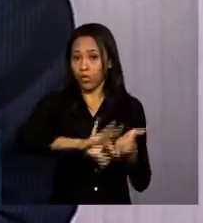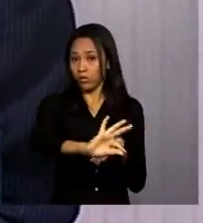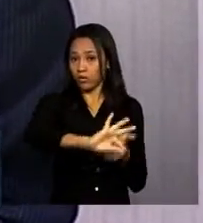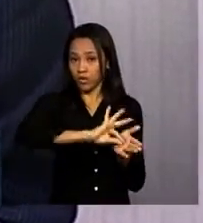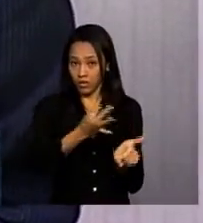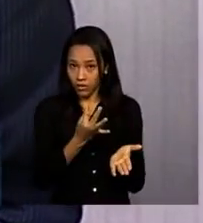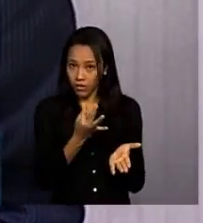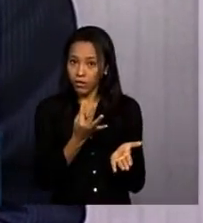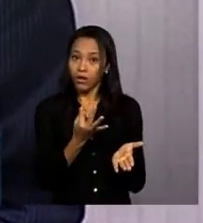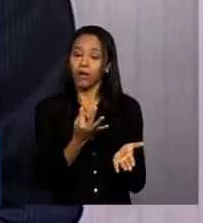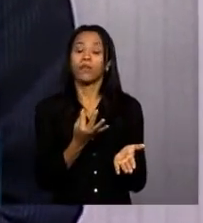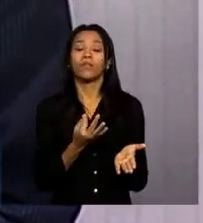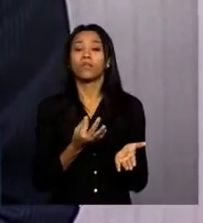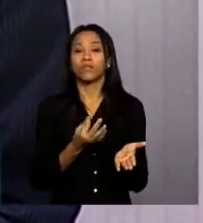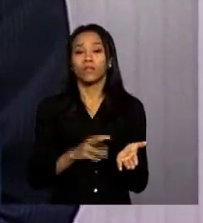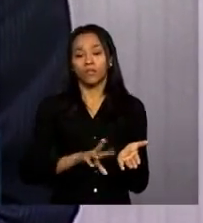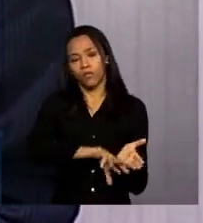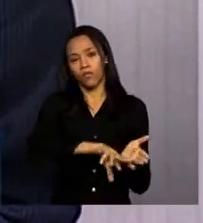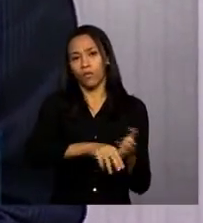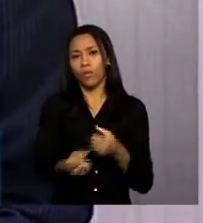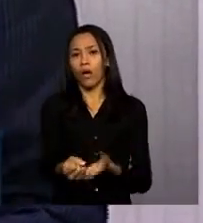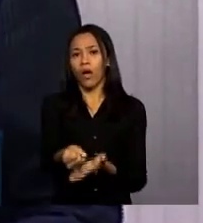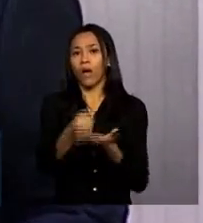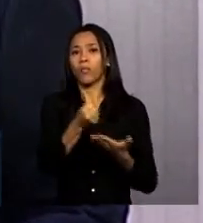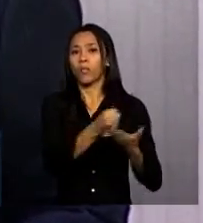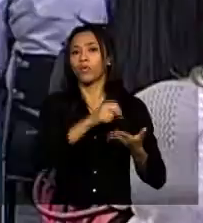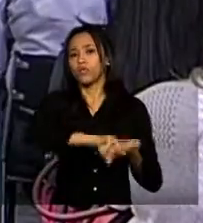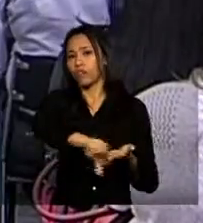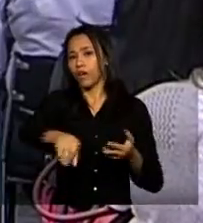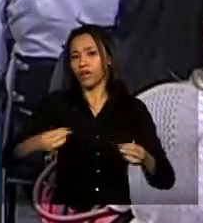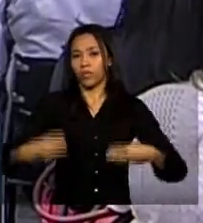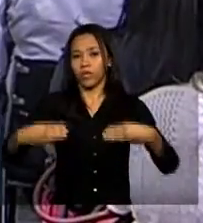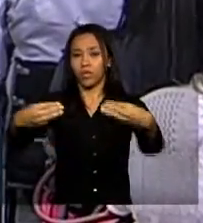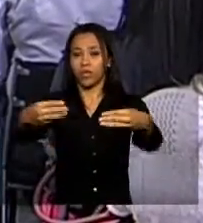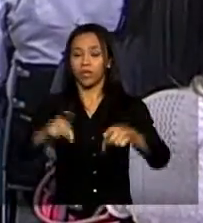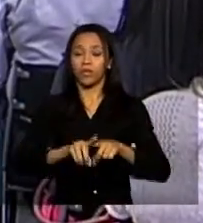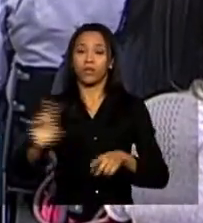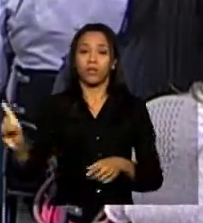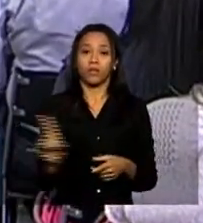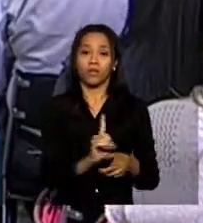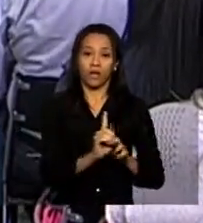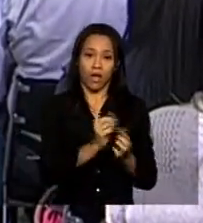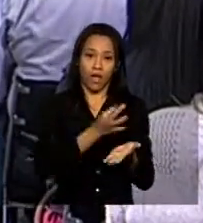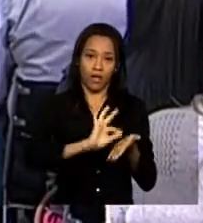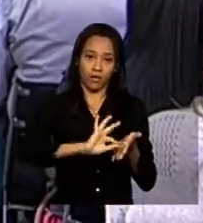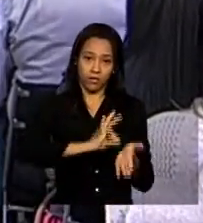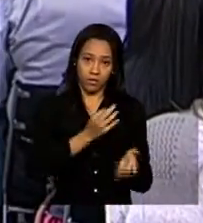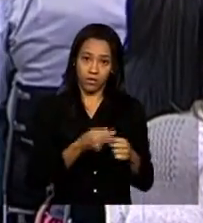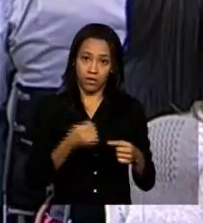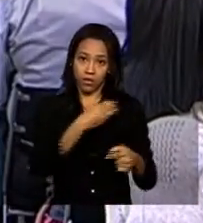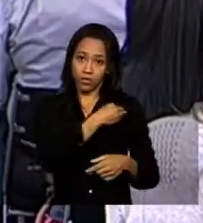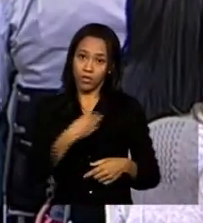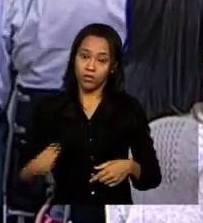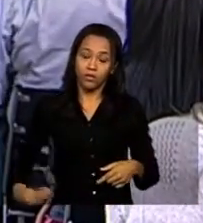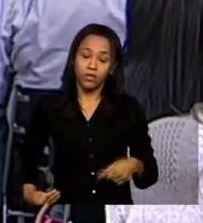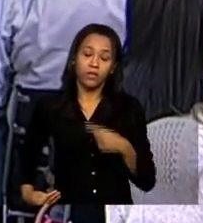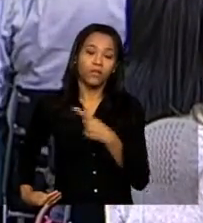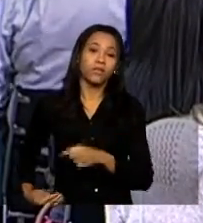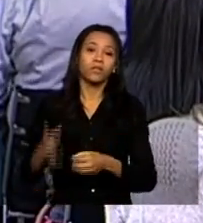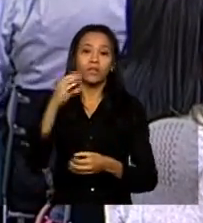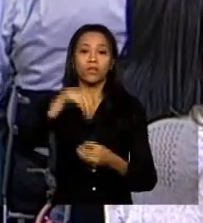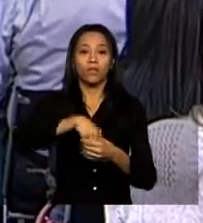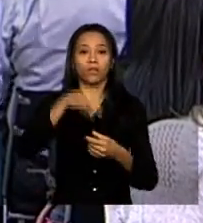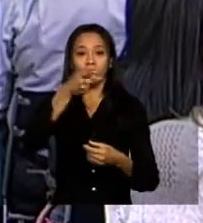portaria interministerial. Assinam agora a ministra de Estado-chefe da Secretaria de Direitos Humanos da Presidência da